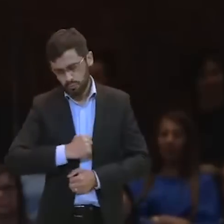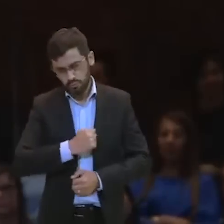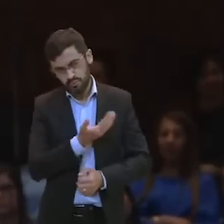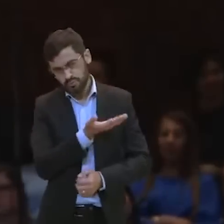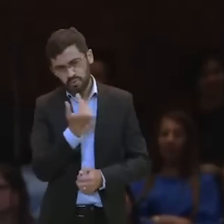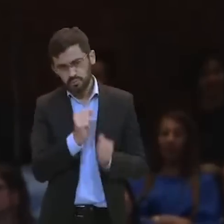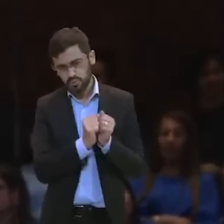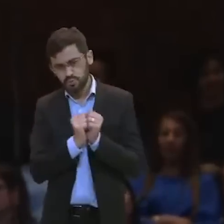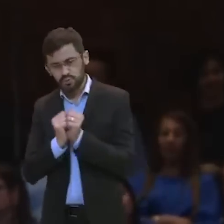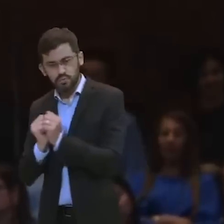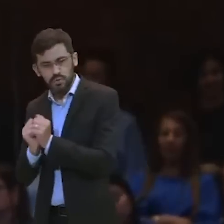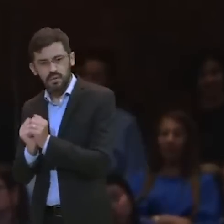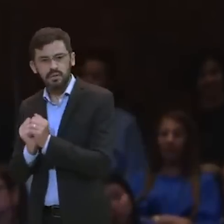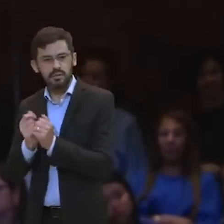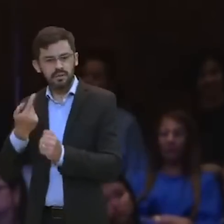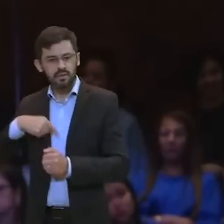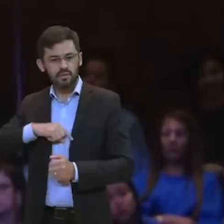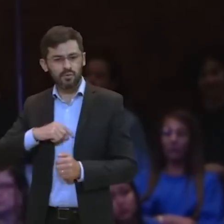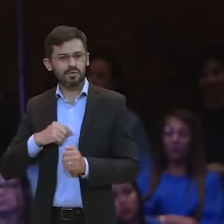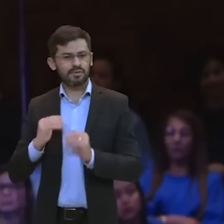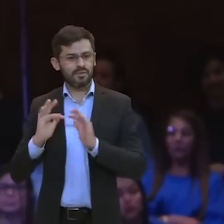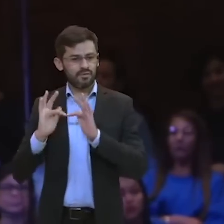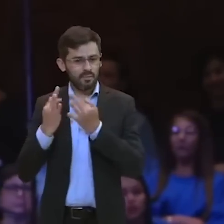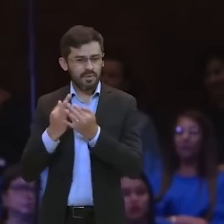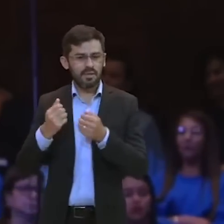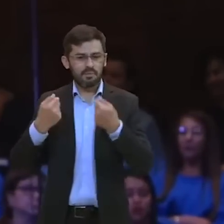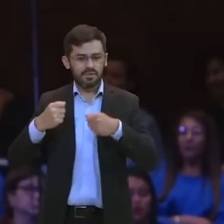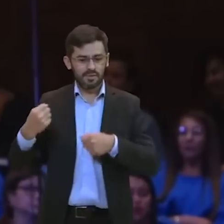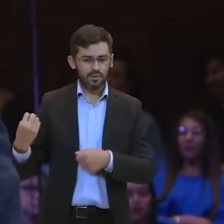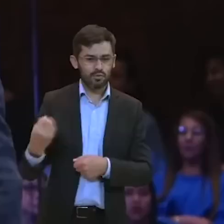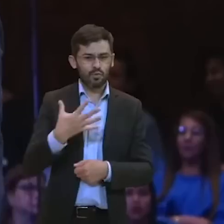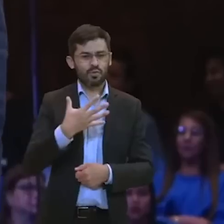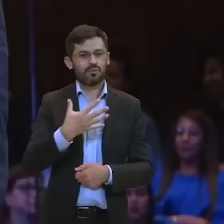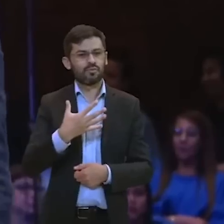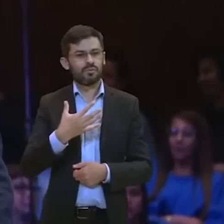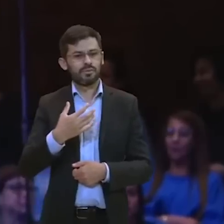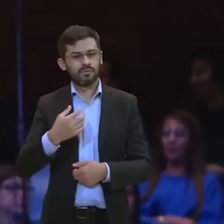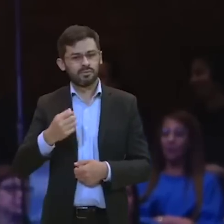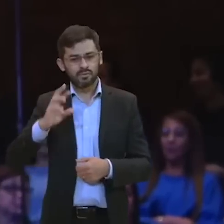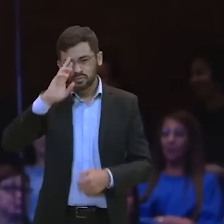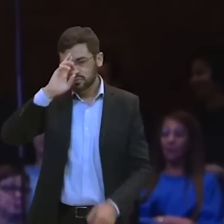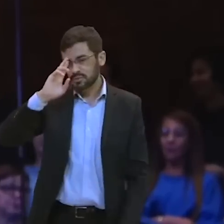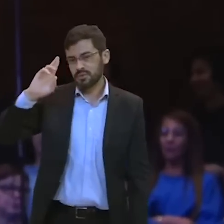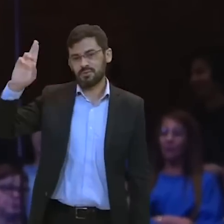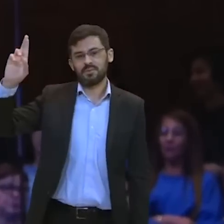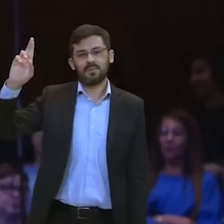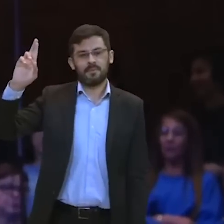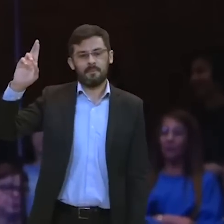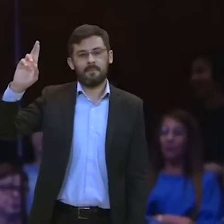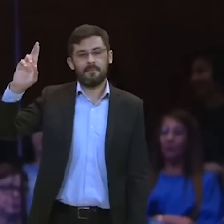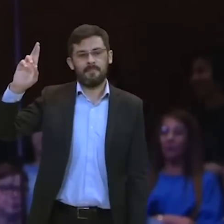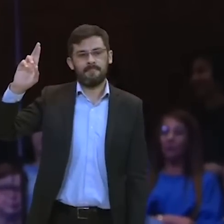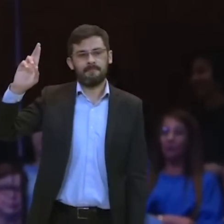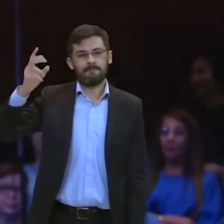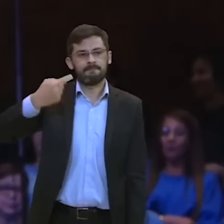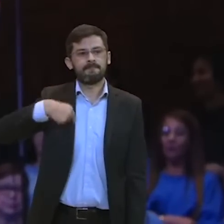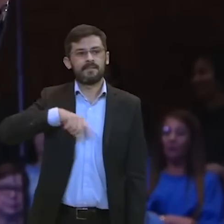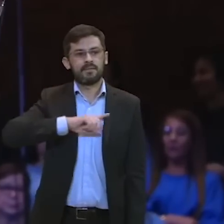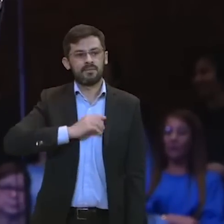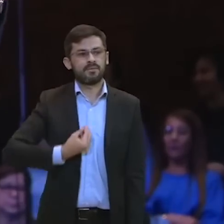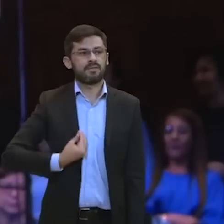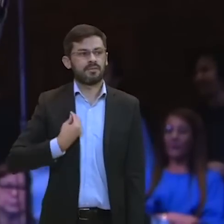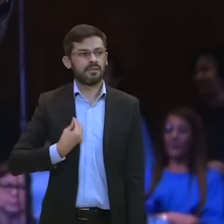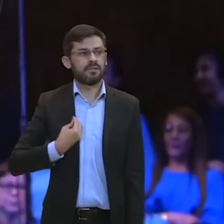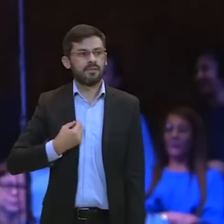e diz: nossa casa está precisando de algo novo do Senhor, algo novo do Senhor na nossa vida. Se